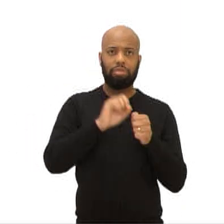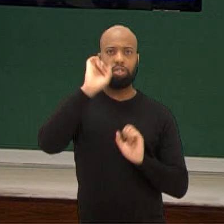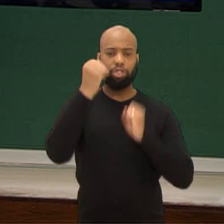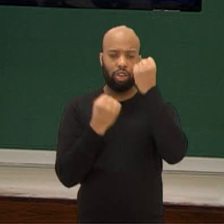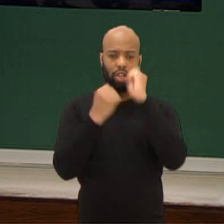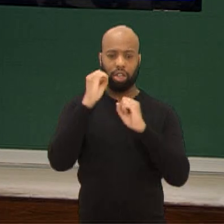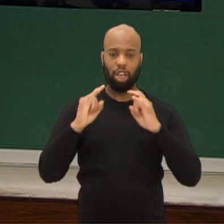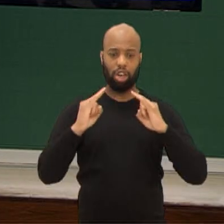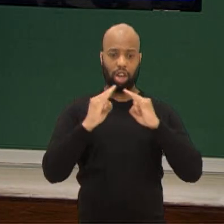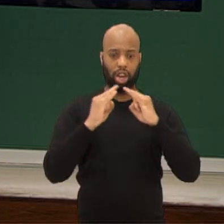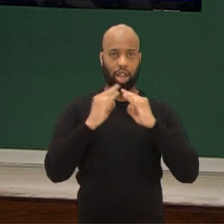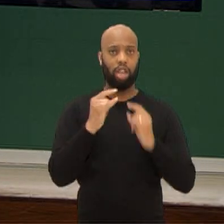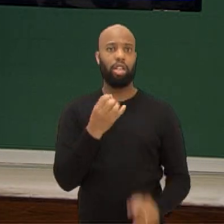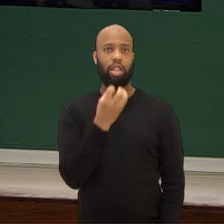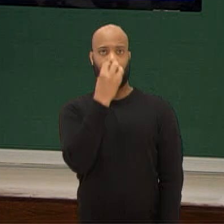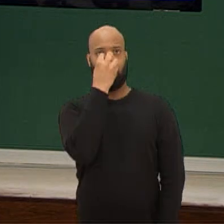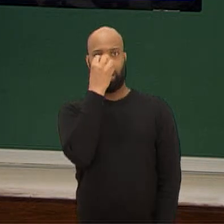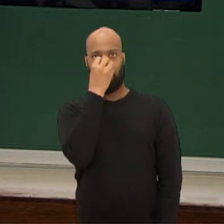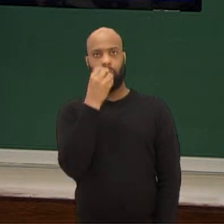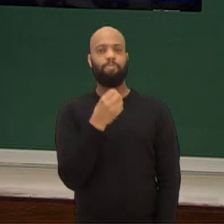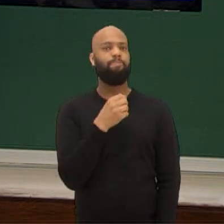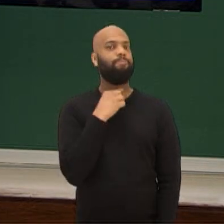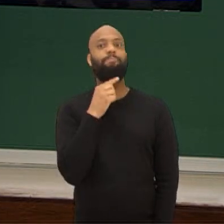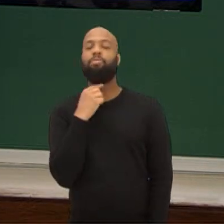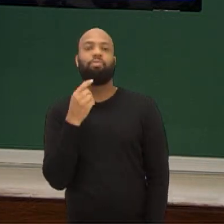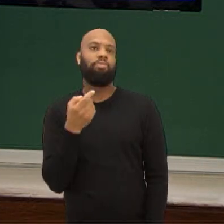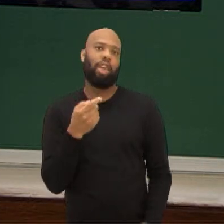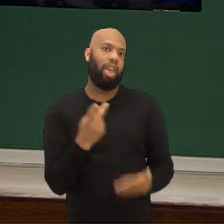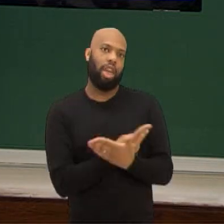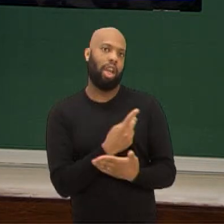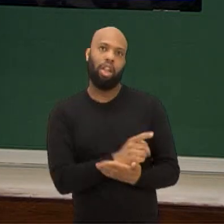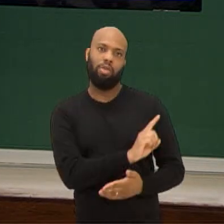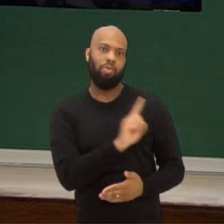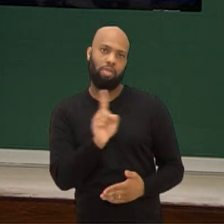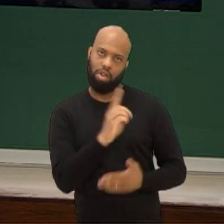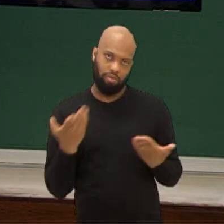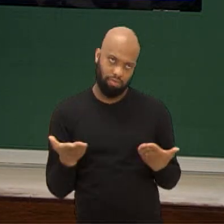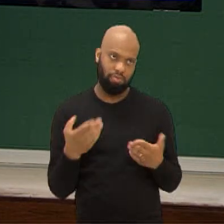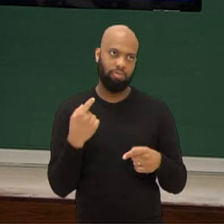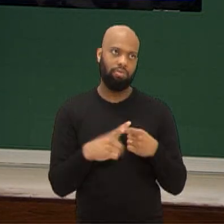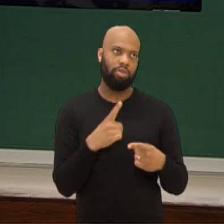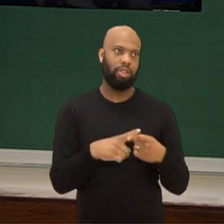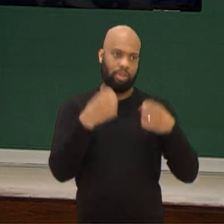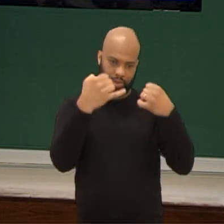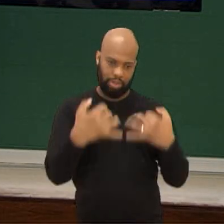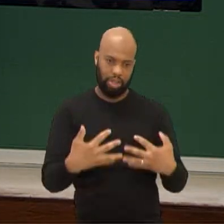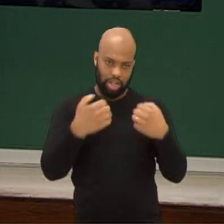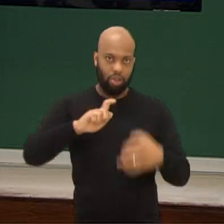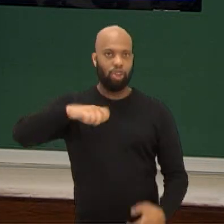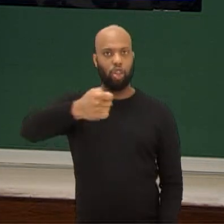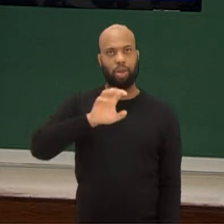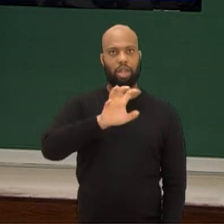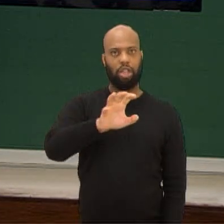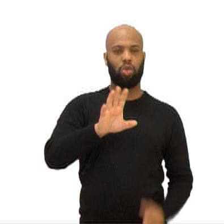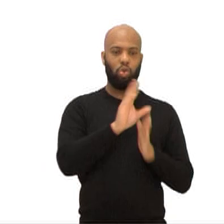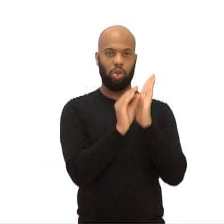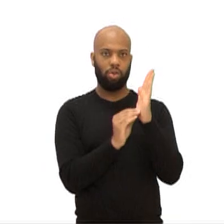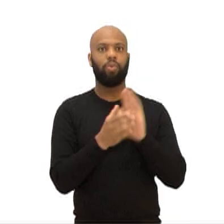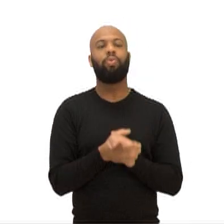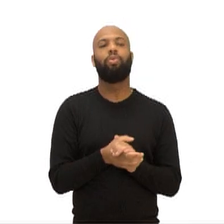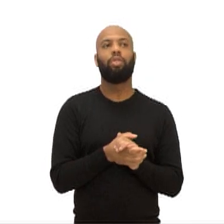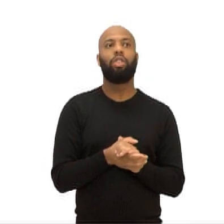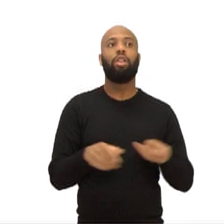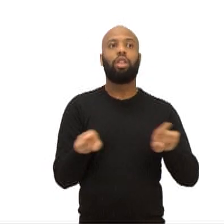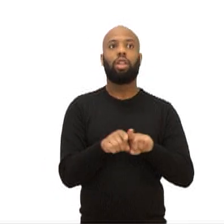Então, não tem como ter dado errado depois de toda a explicação que a gente já teve nas aulas sobre esse conteúdo, né? Os jogos